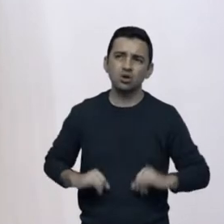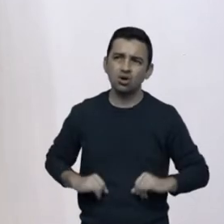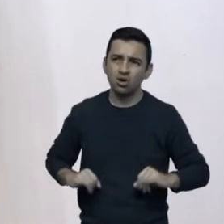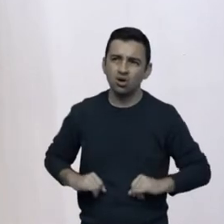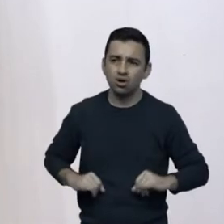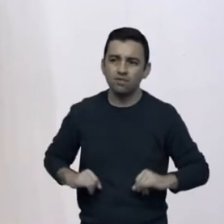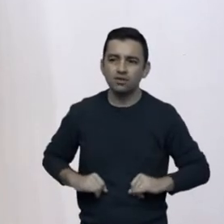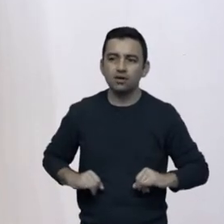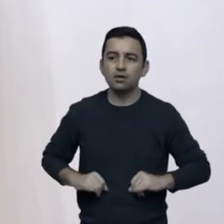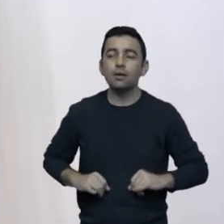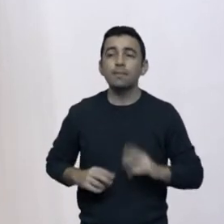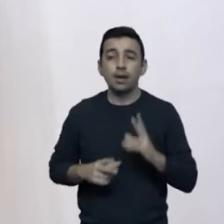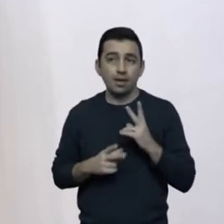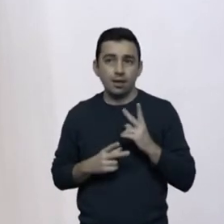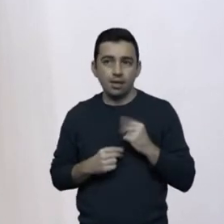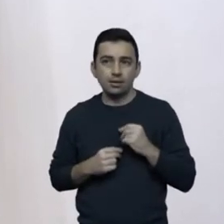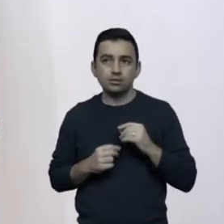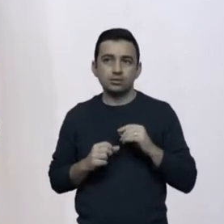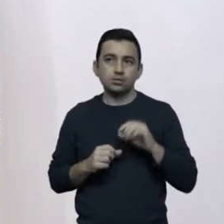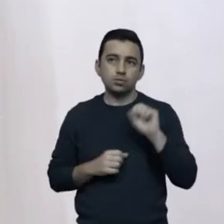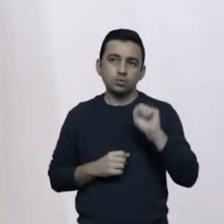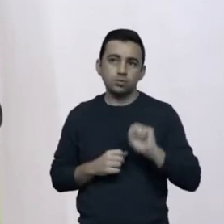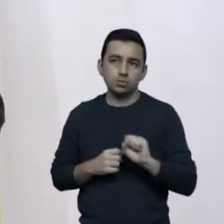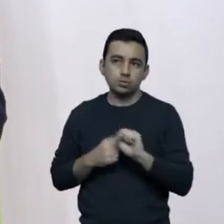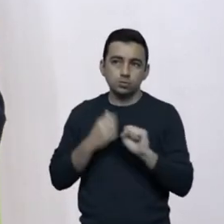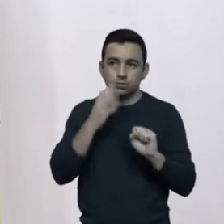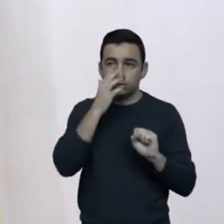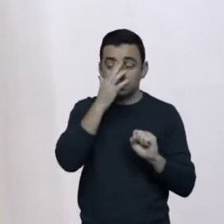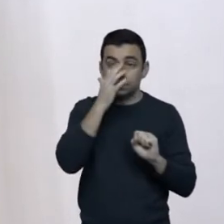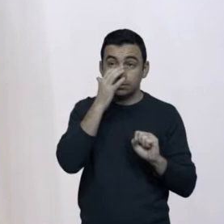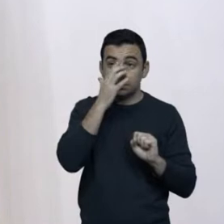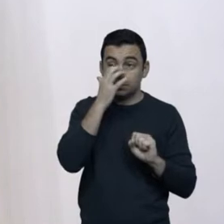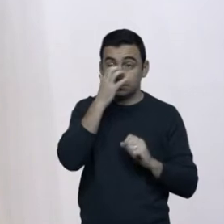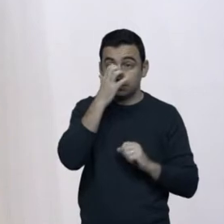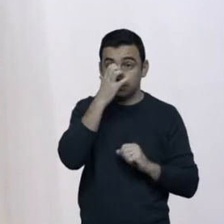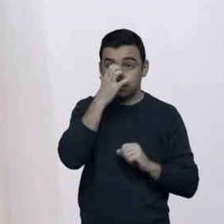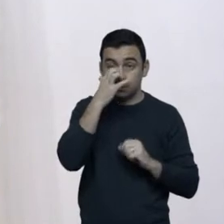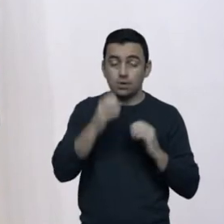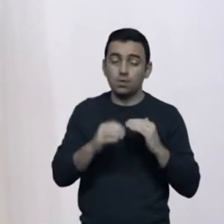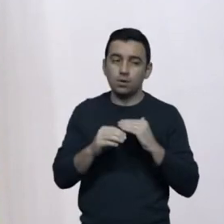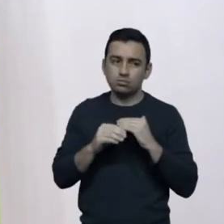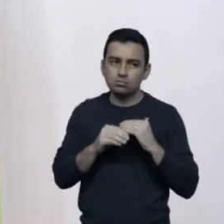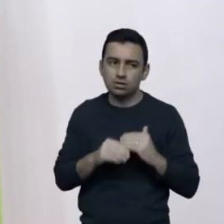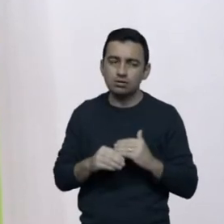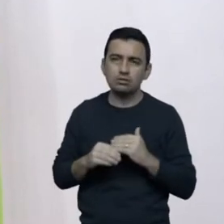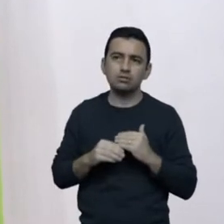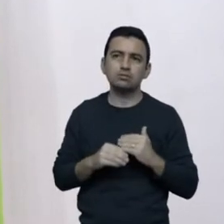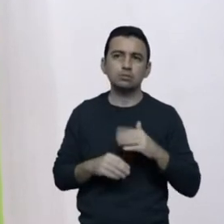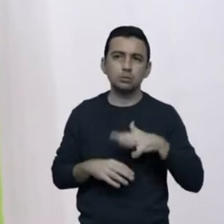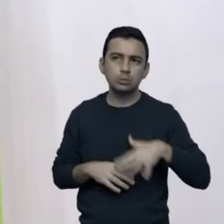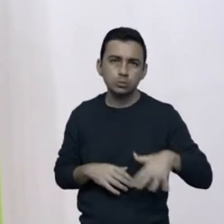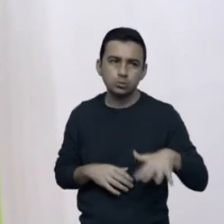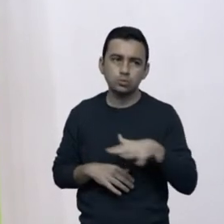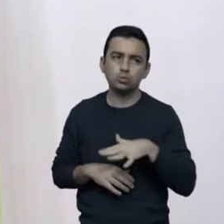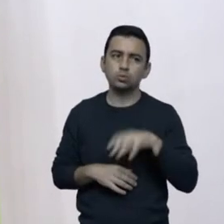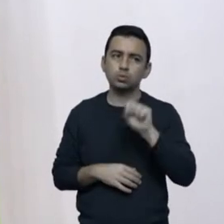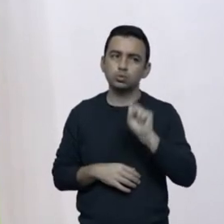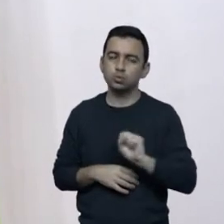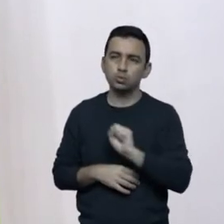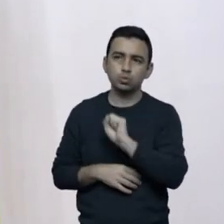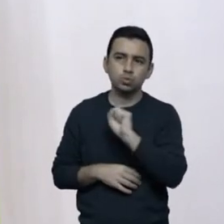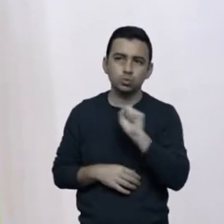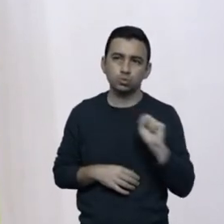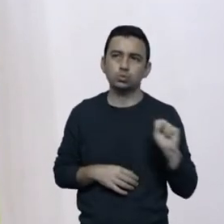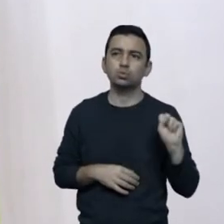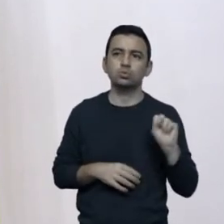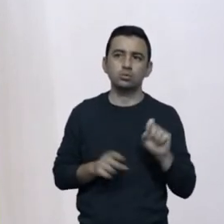também, no âmbito do Sistema Único de Saúde, no âmbito da equidade, da igualdade do SUS, que a gente tanto